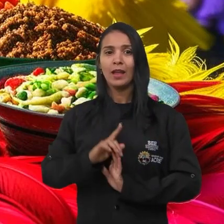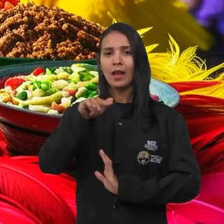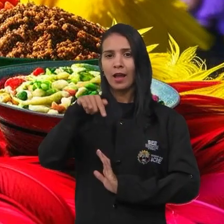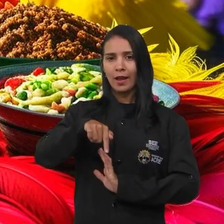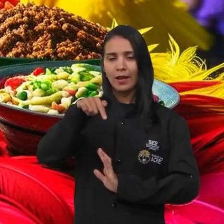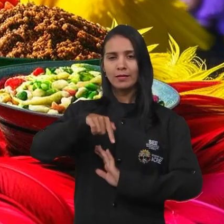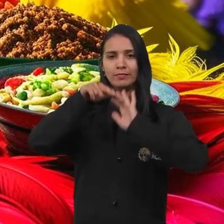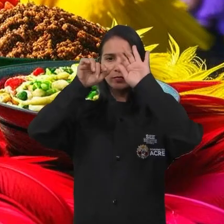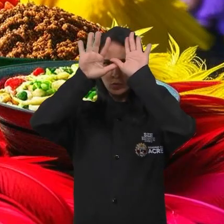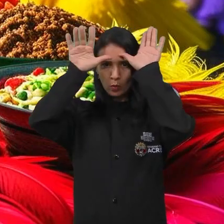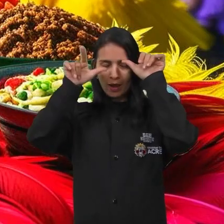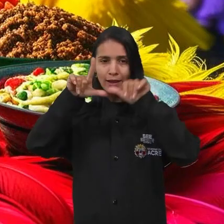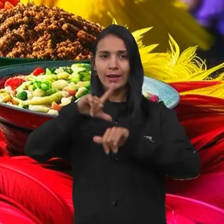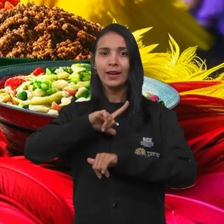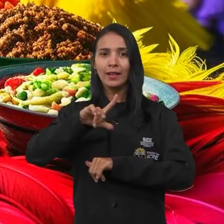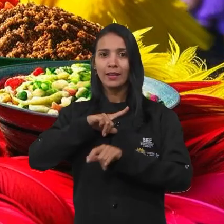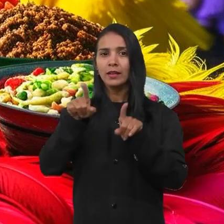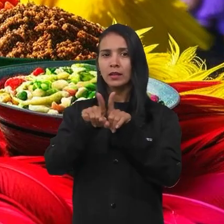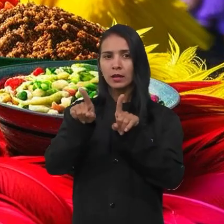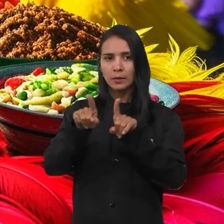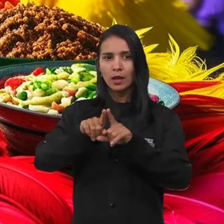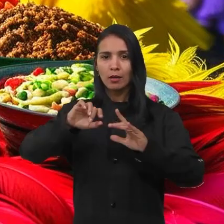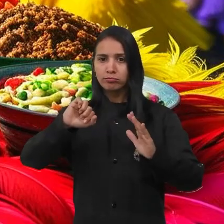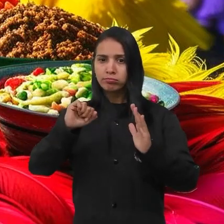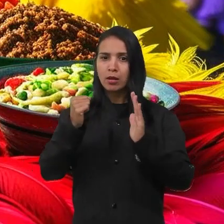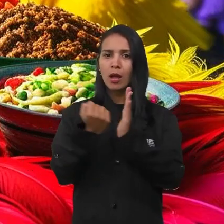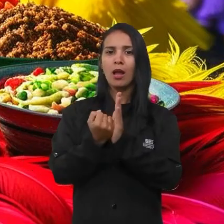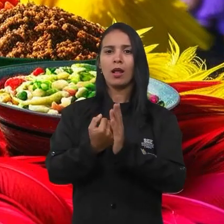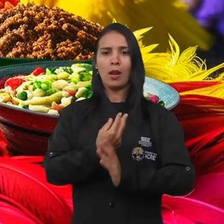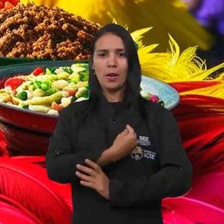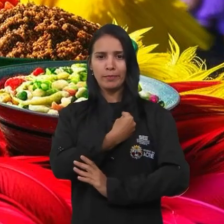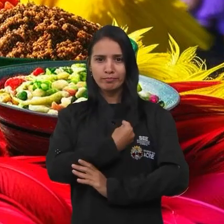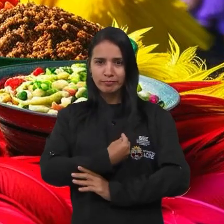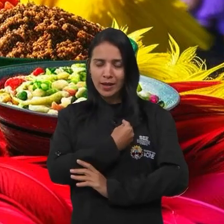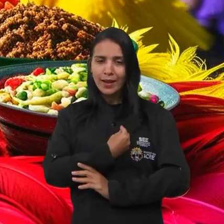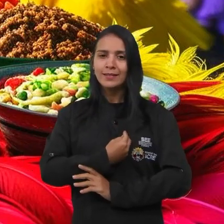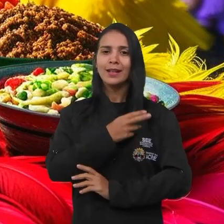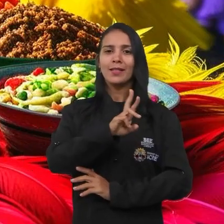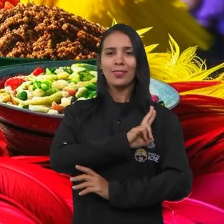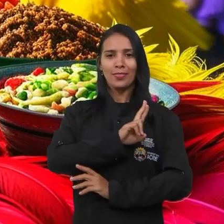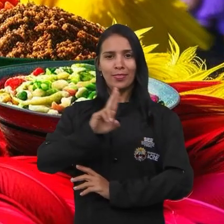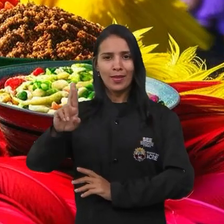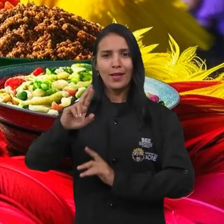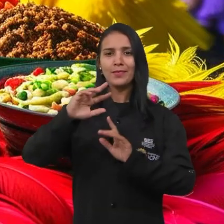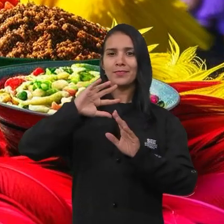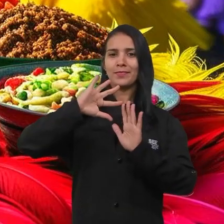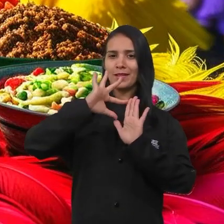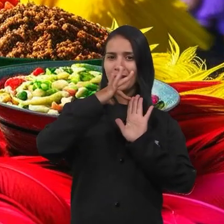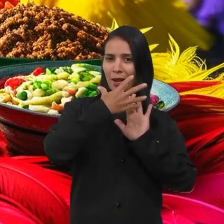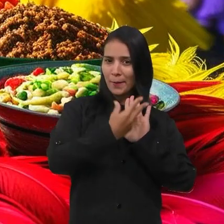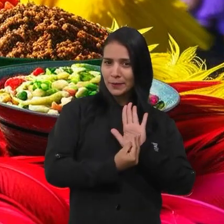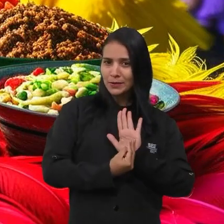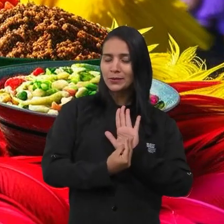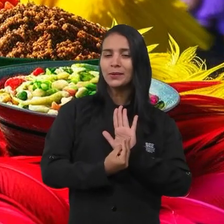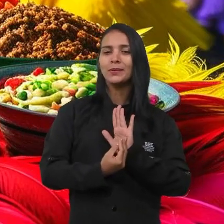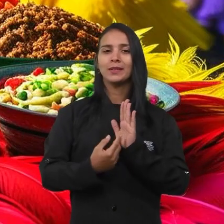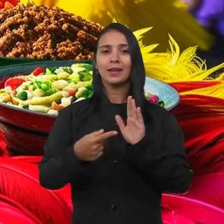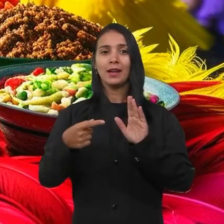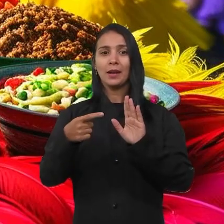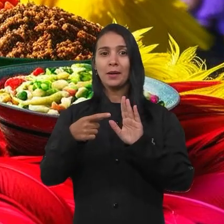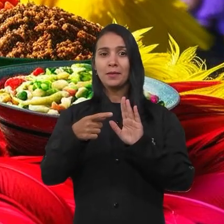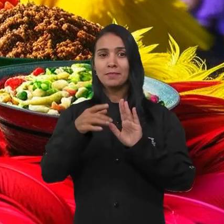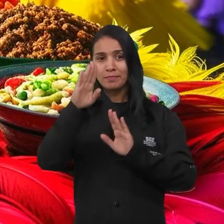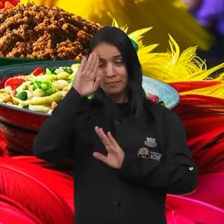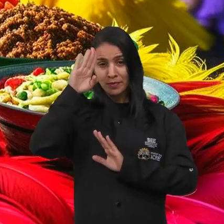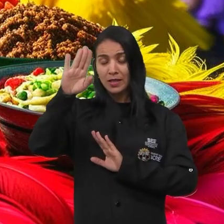Acre também há presença marcante de religiões aí de matriz amazônica. A gente pode inclusive citar